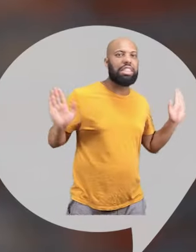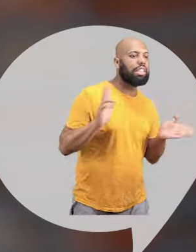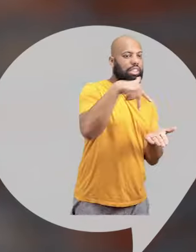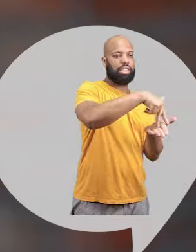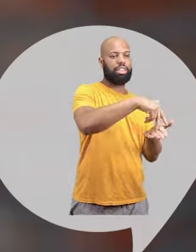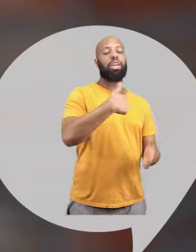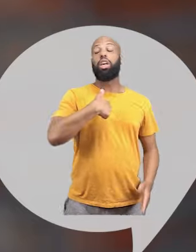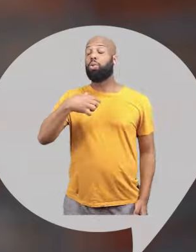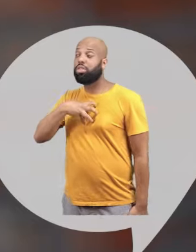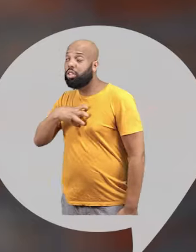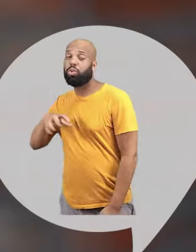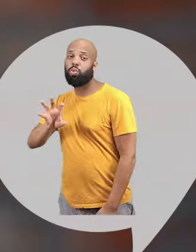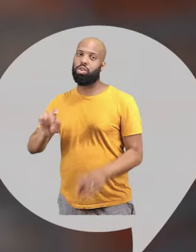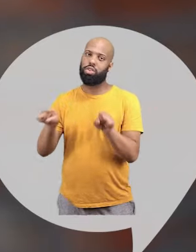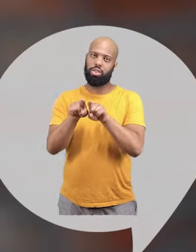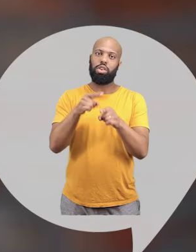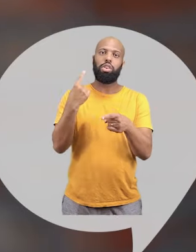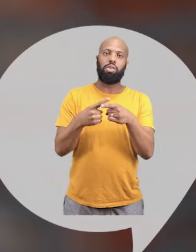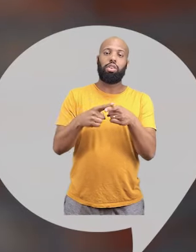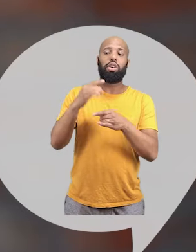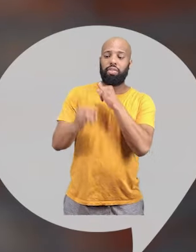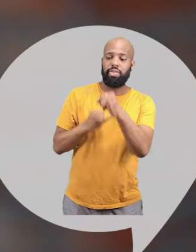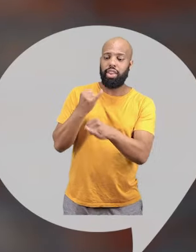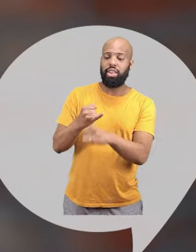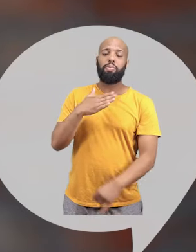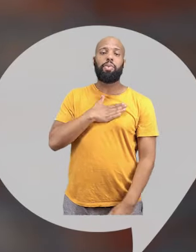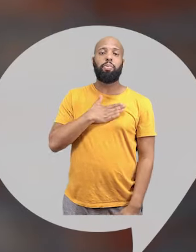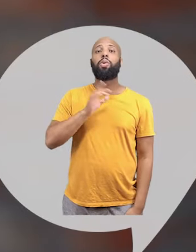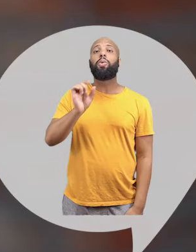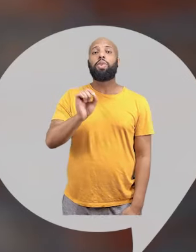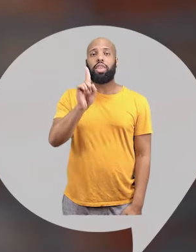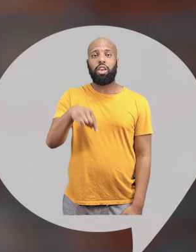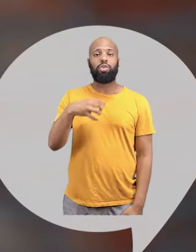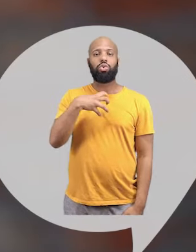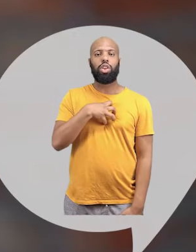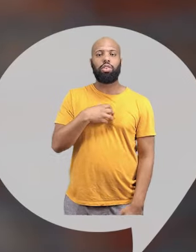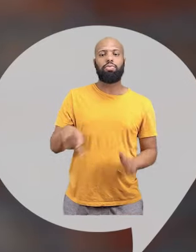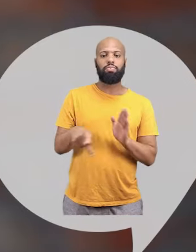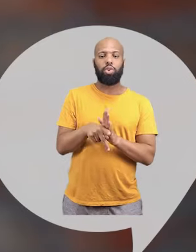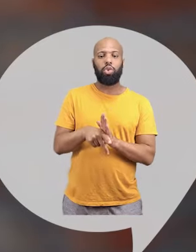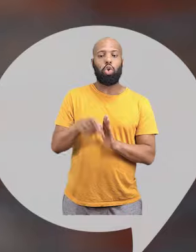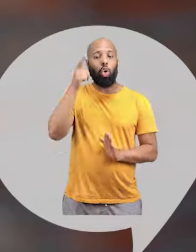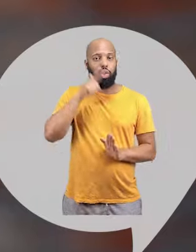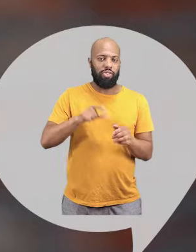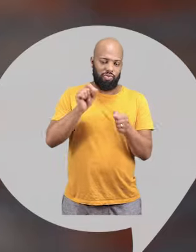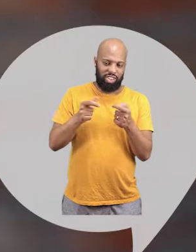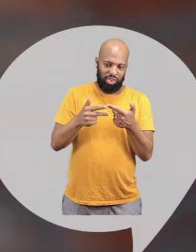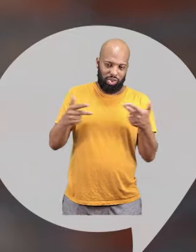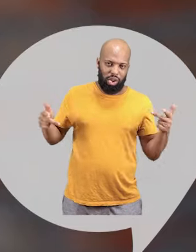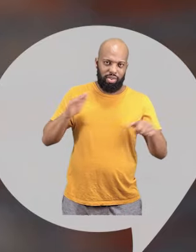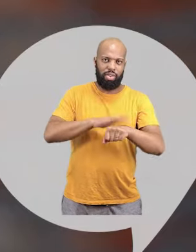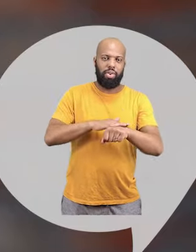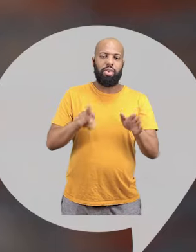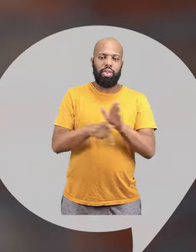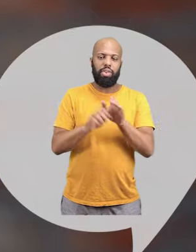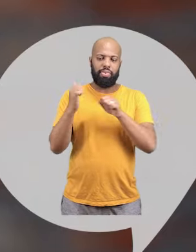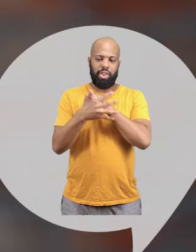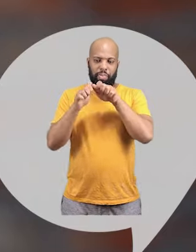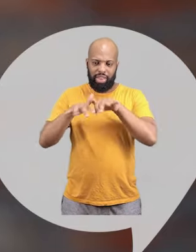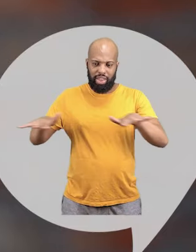e eu sinto muito isso também assim a internet para mim foi uma maneira de escapar no meio da pandemia que